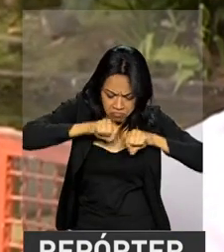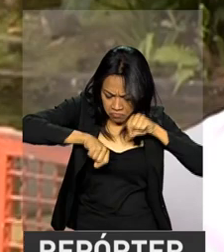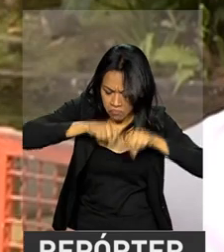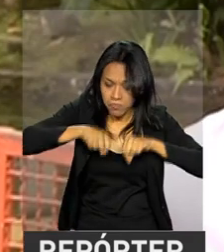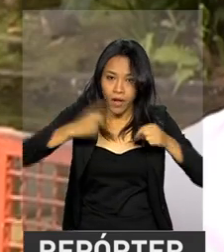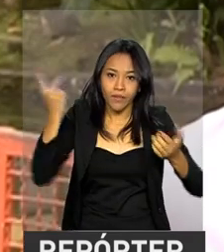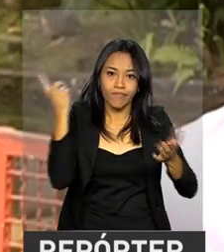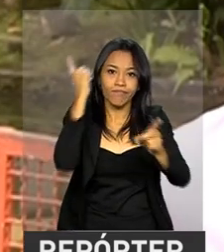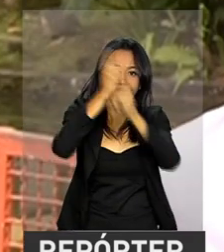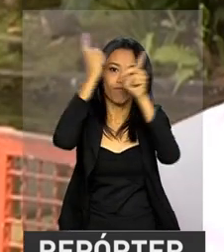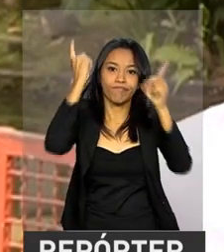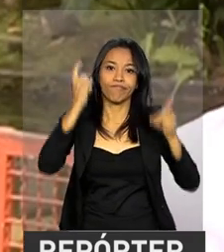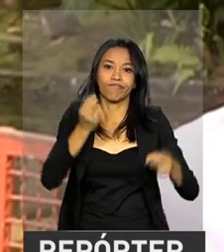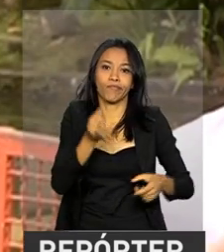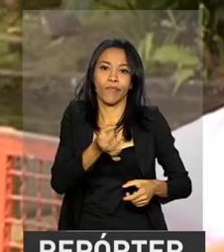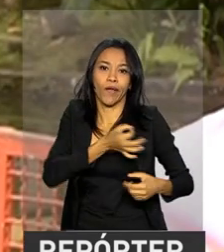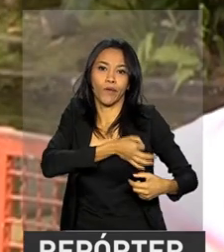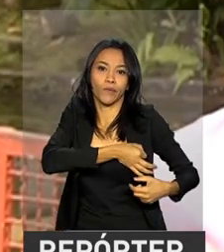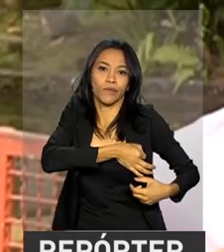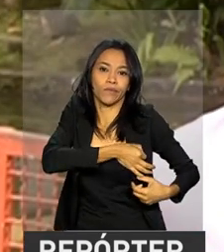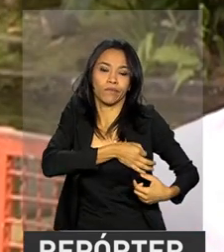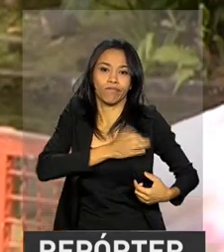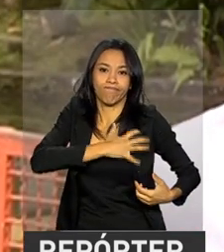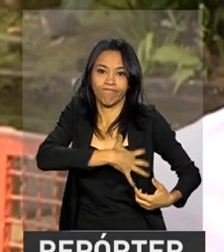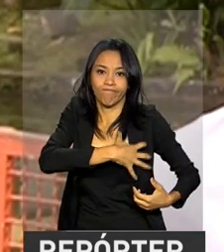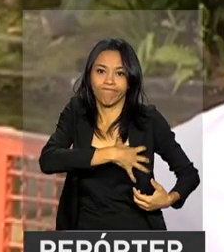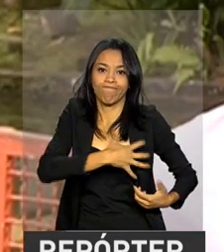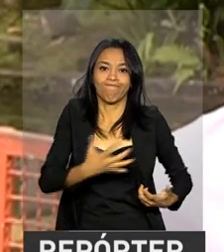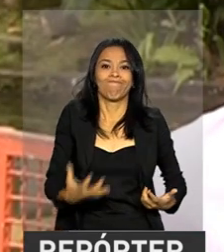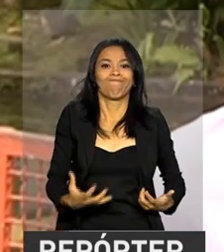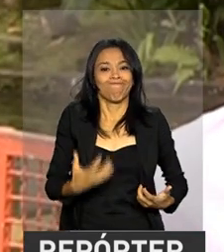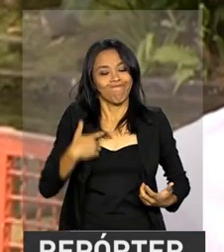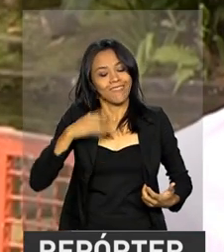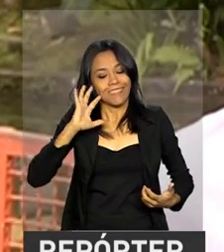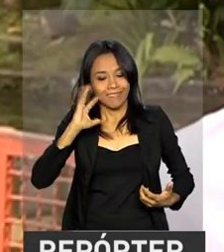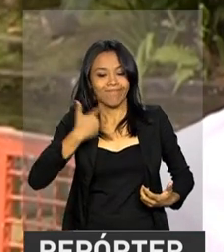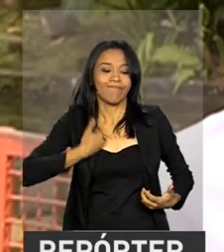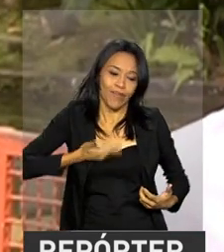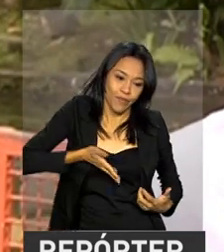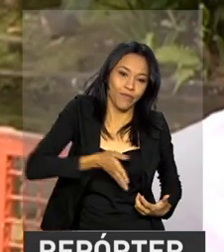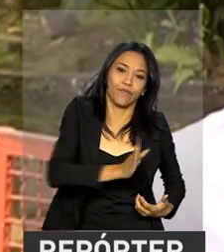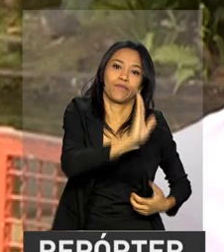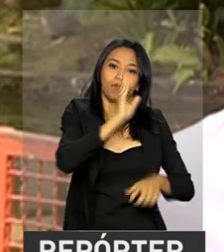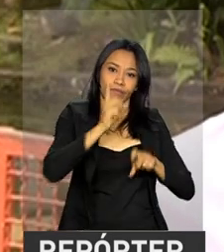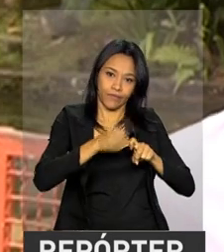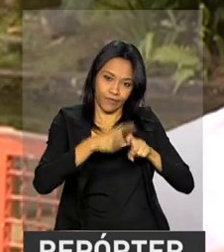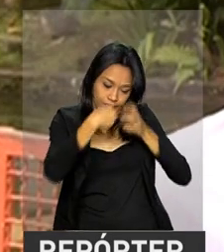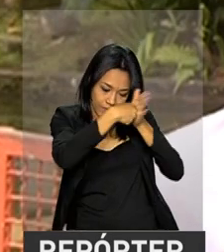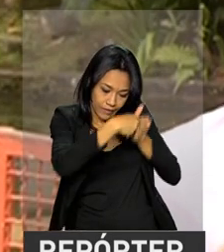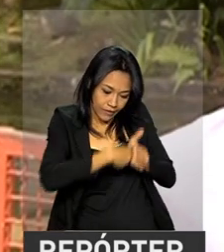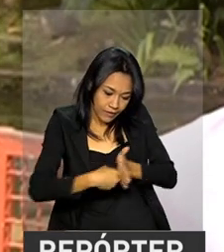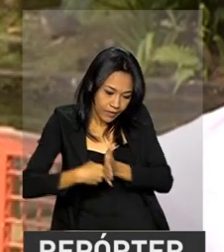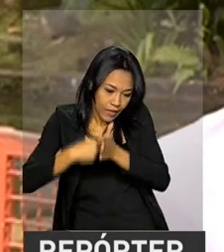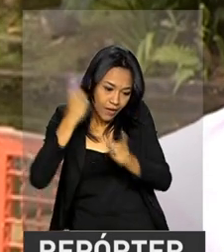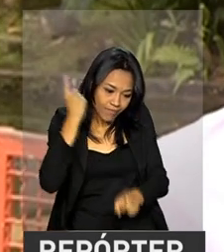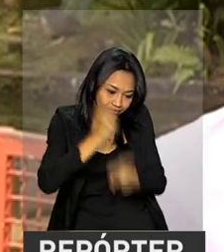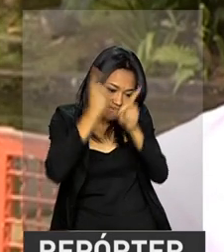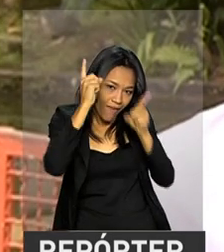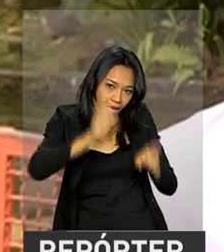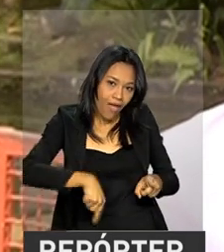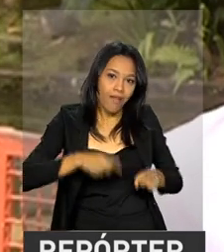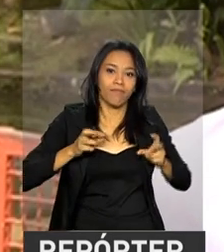um carocinho no meu seio, aí fui fazer os exames que eu tinha que fazer e descobri que era o